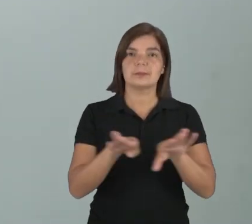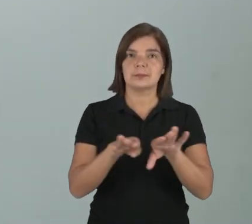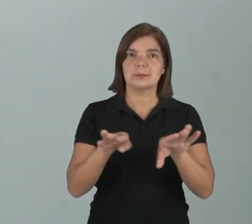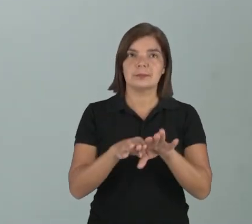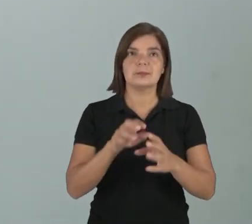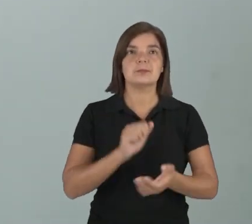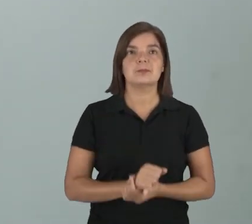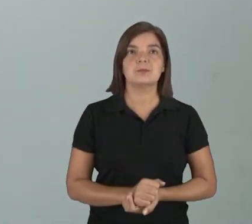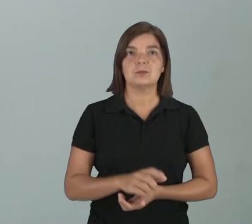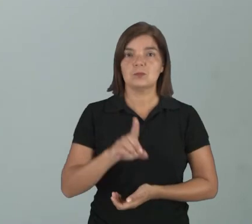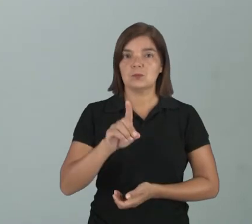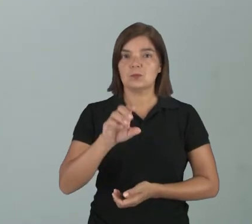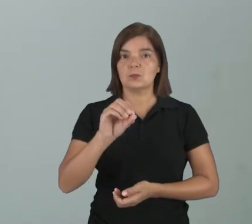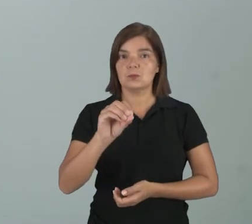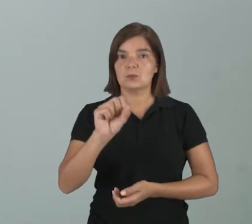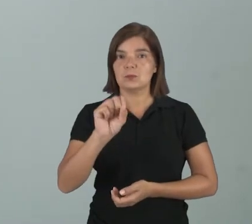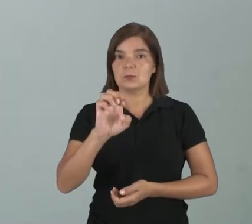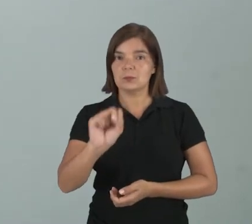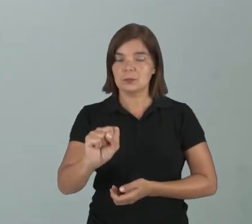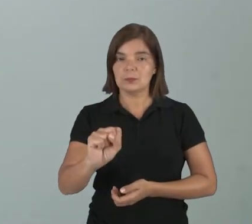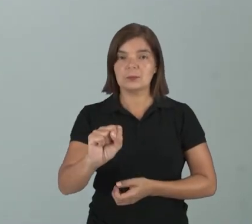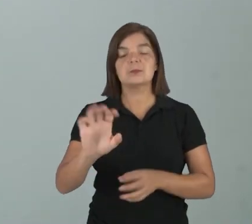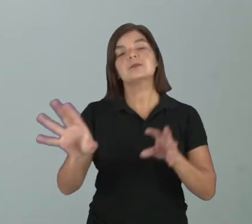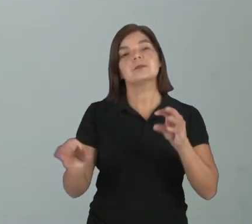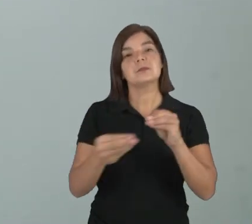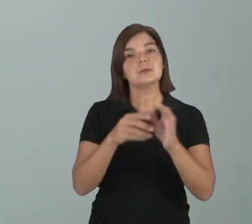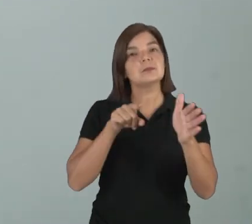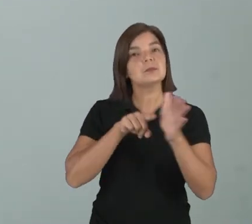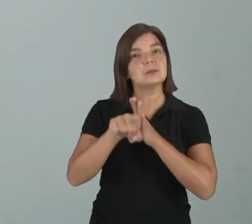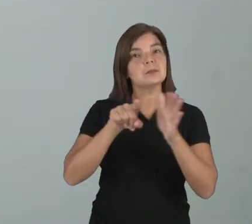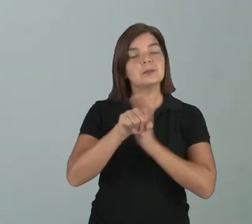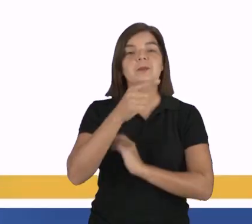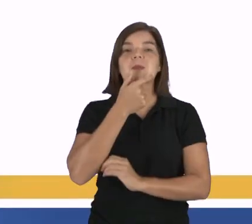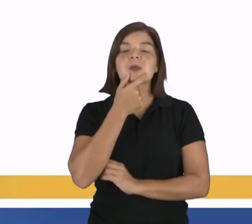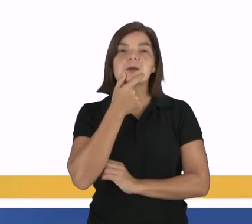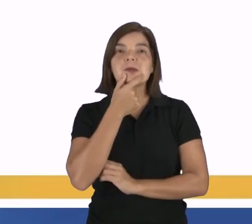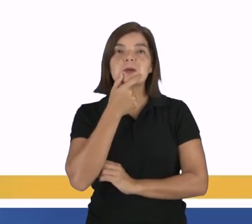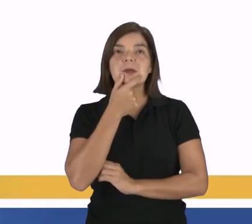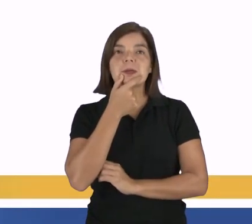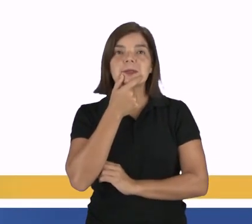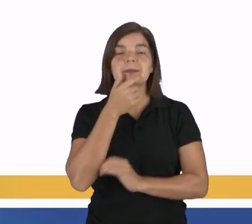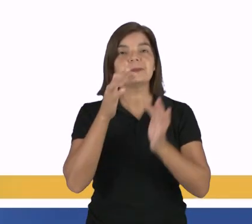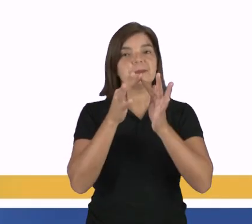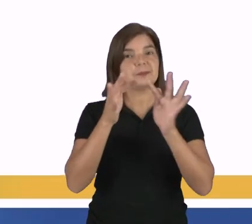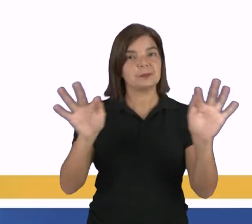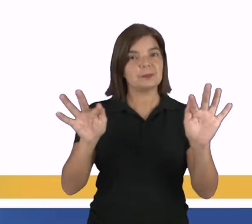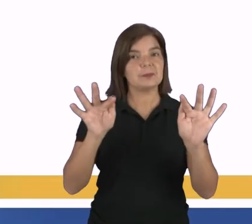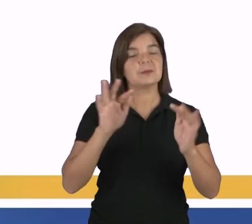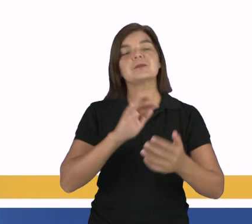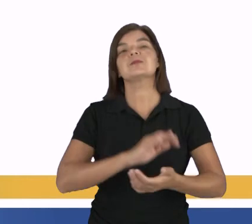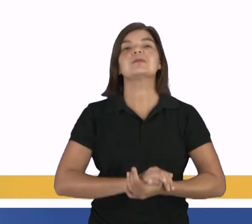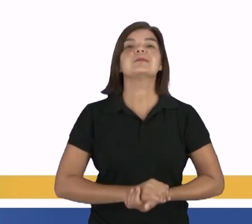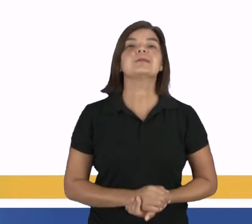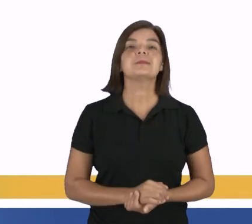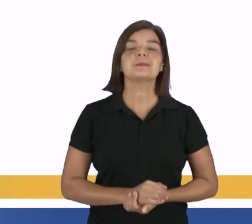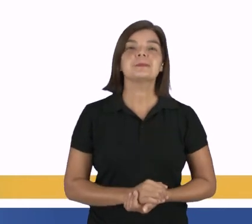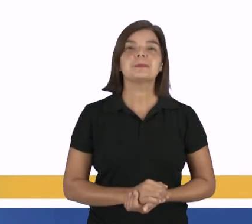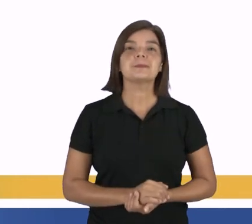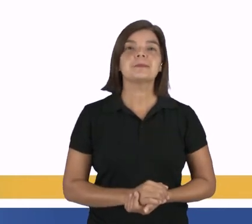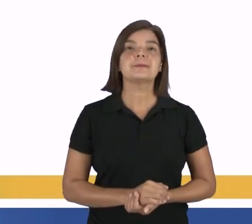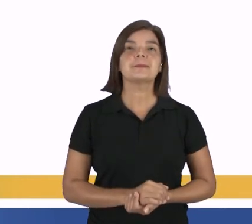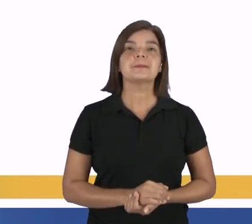o does, que é o auxiliar de pergunta em inglês, no simple present, que essa frase está no presente